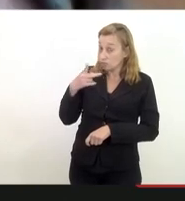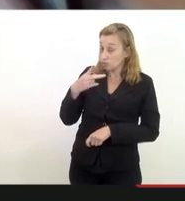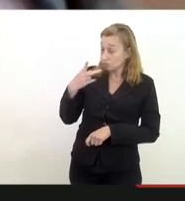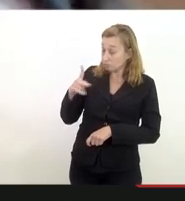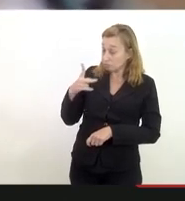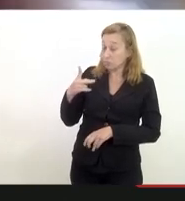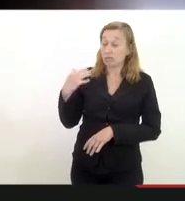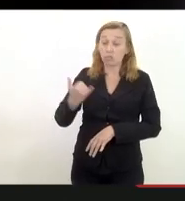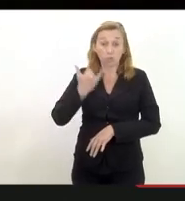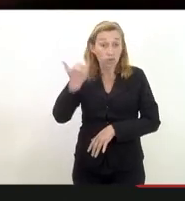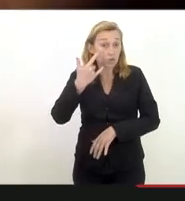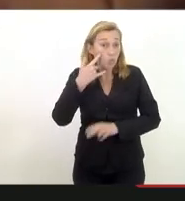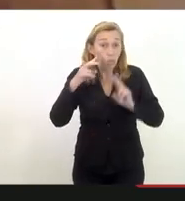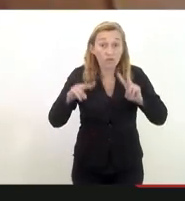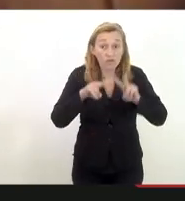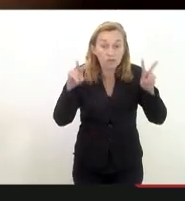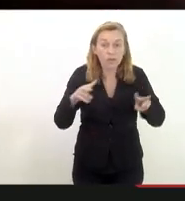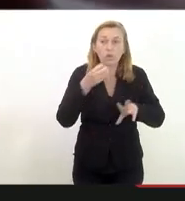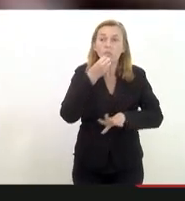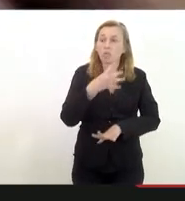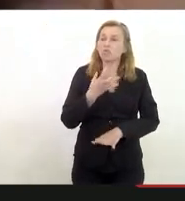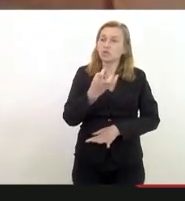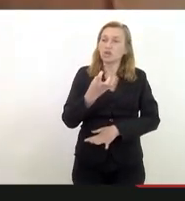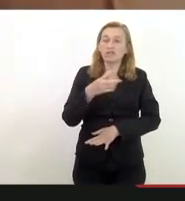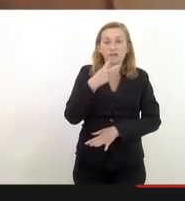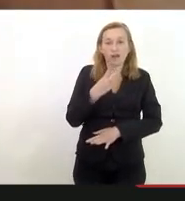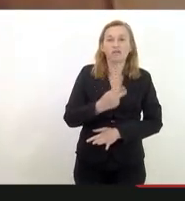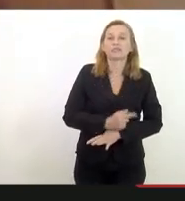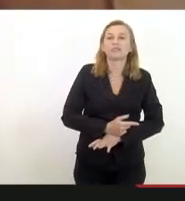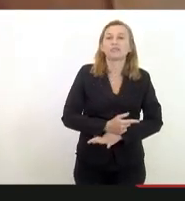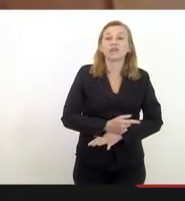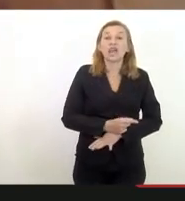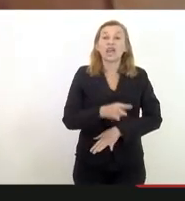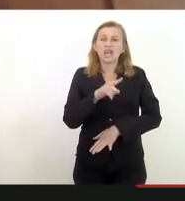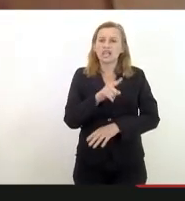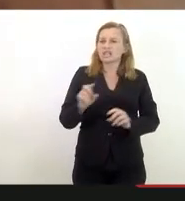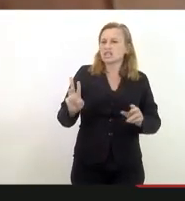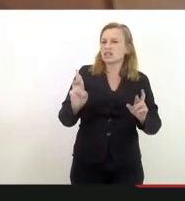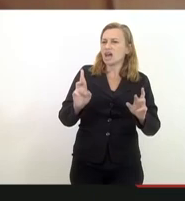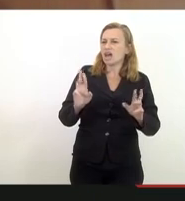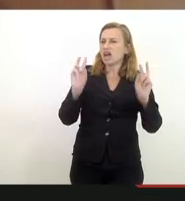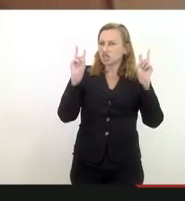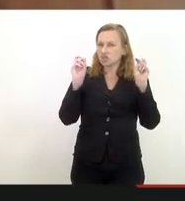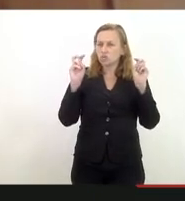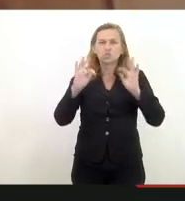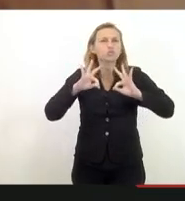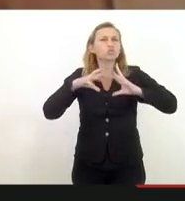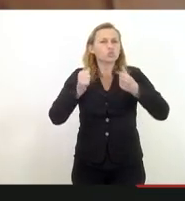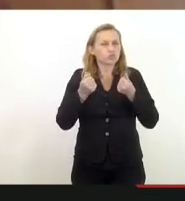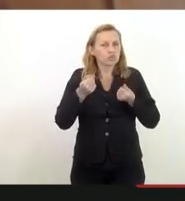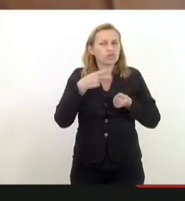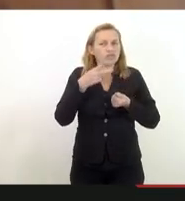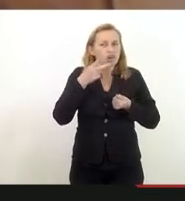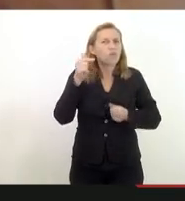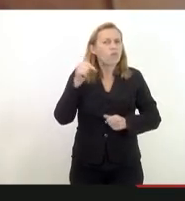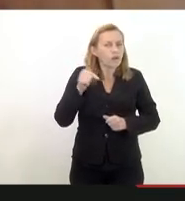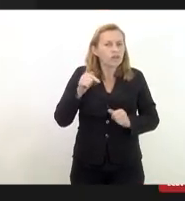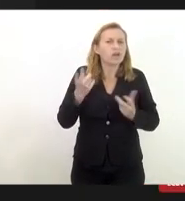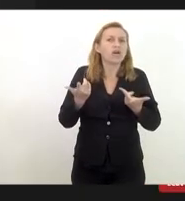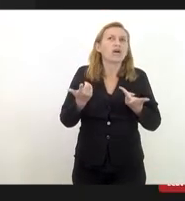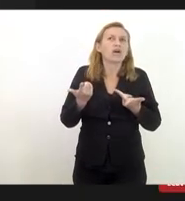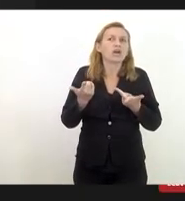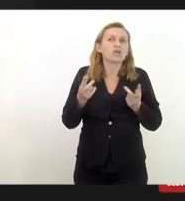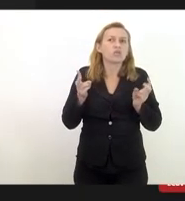visão boa, né? E quero lhe dizer o seguinte, essas questões todas que você colocou, da questão